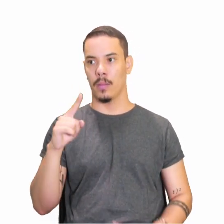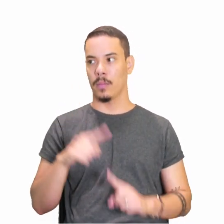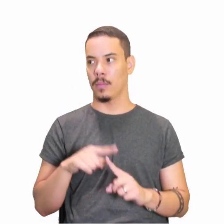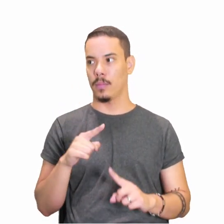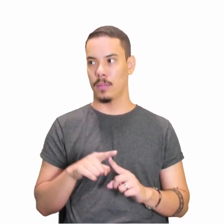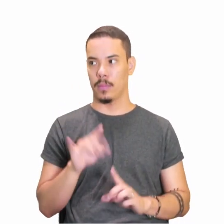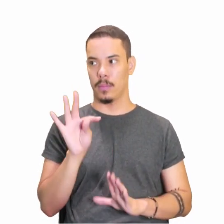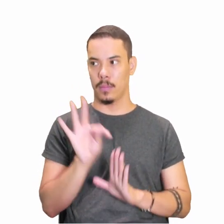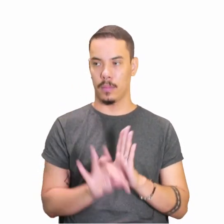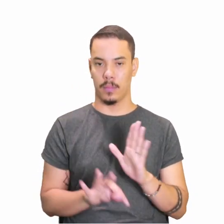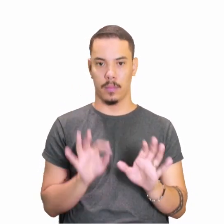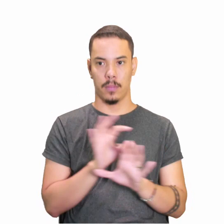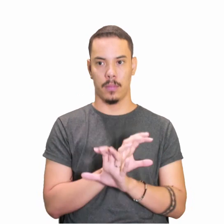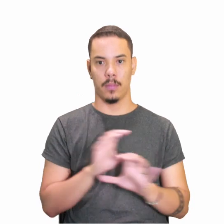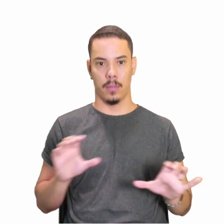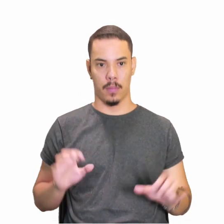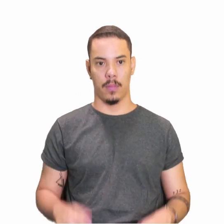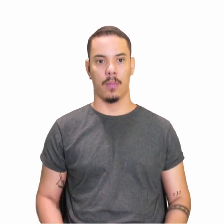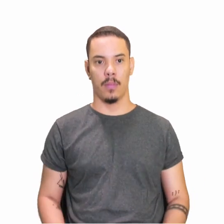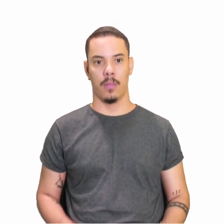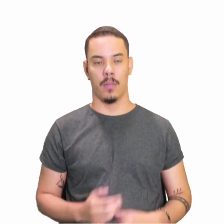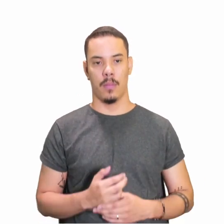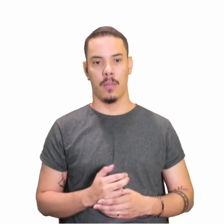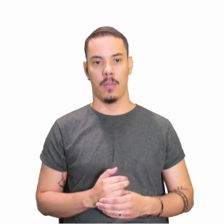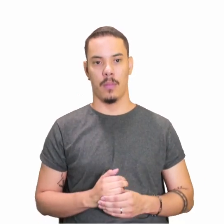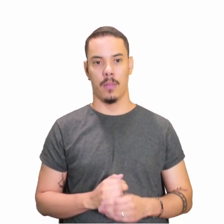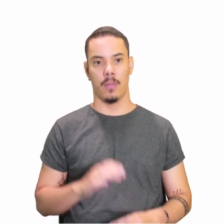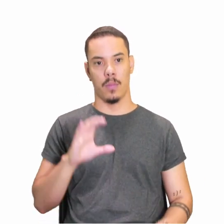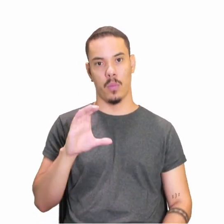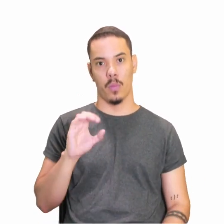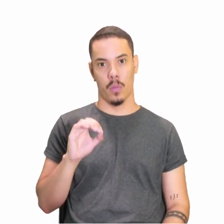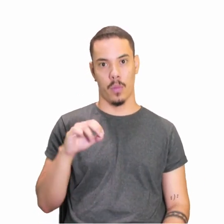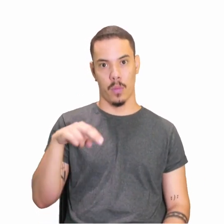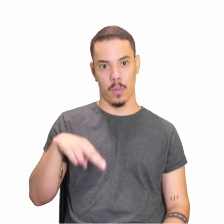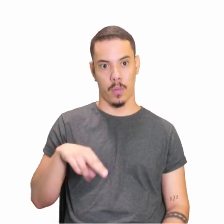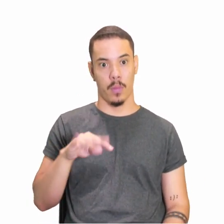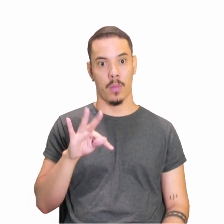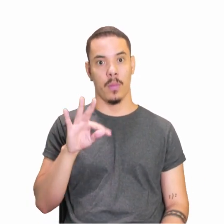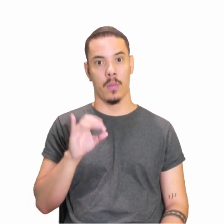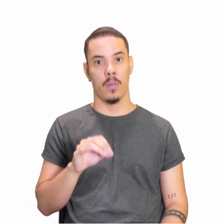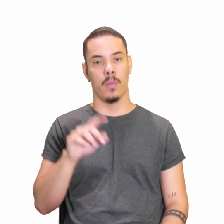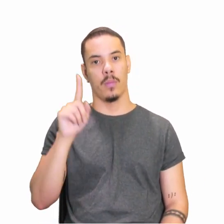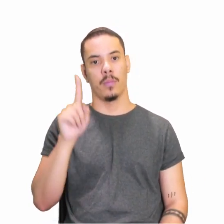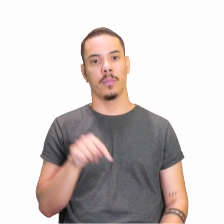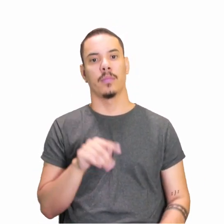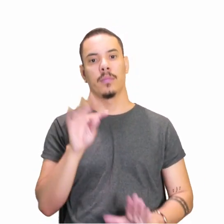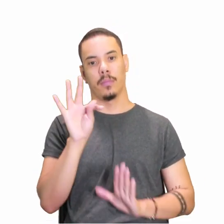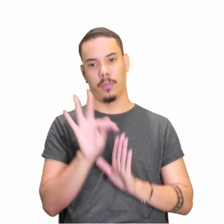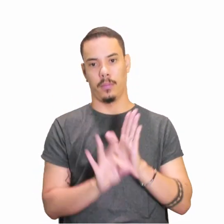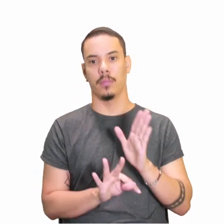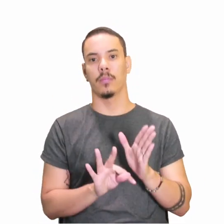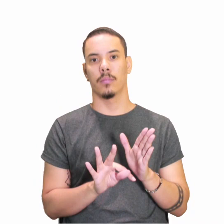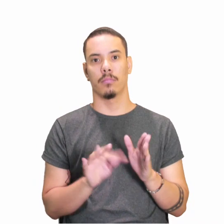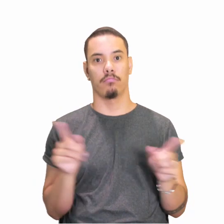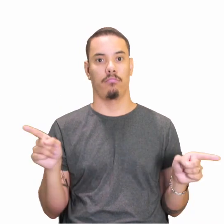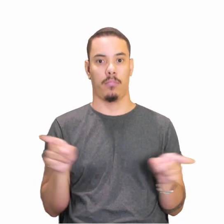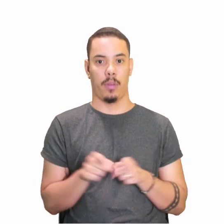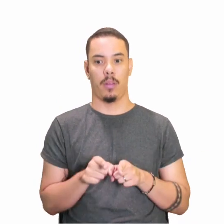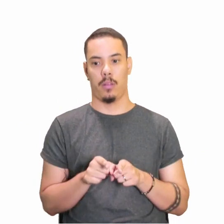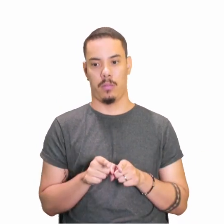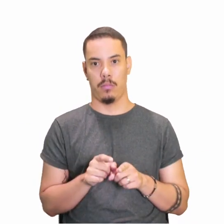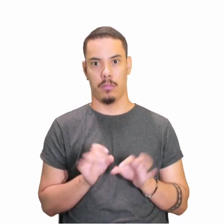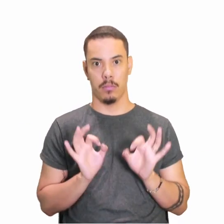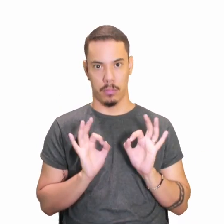de texto. O conto, certo? O conto, ele é um texto relativamente